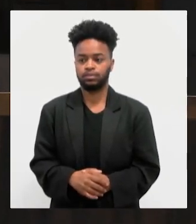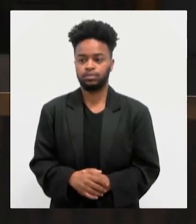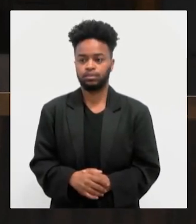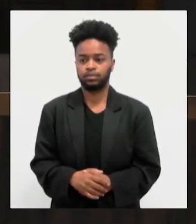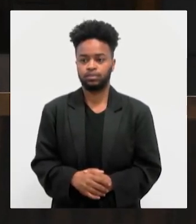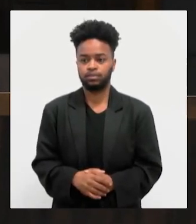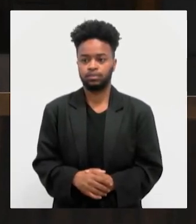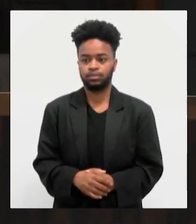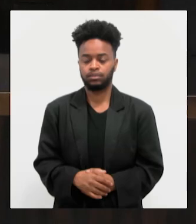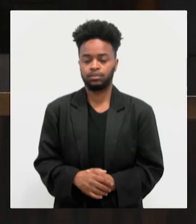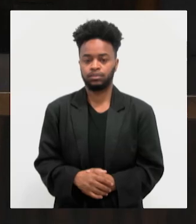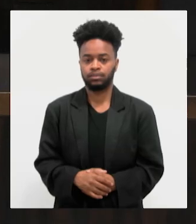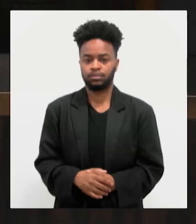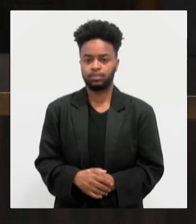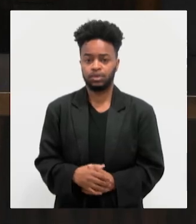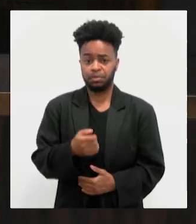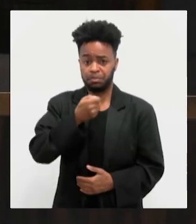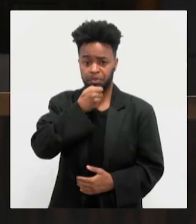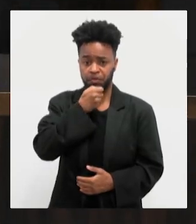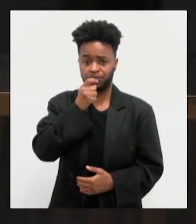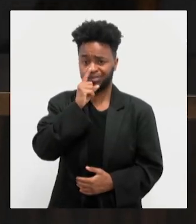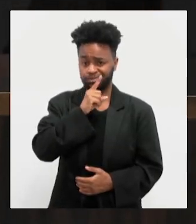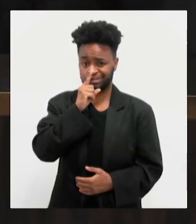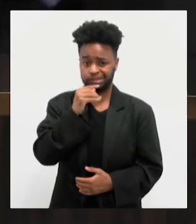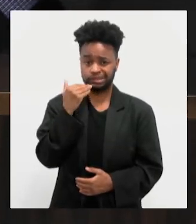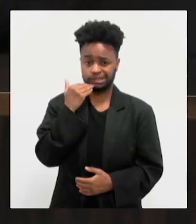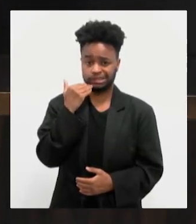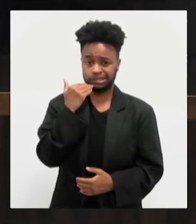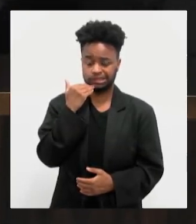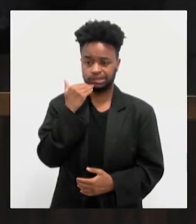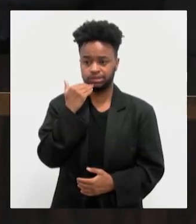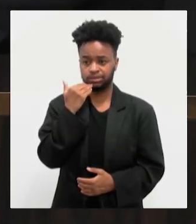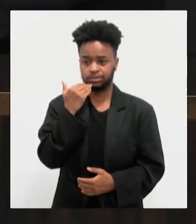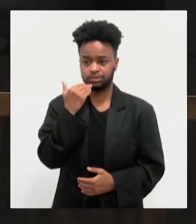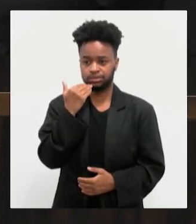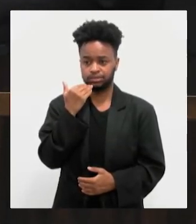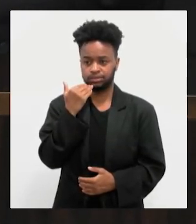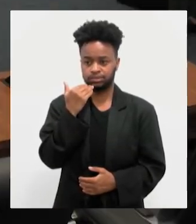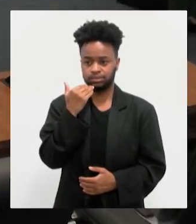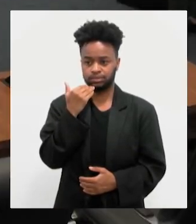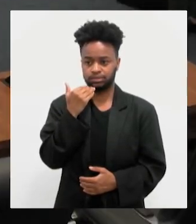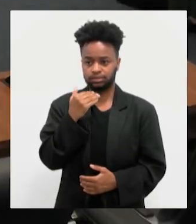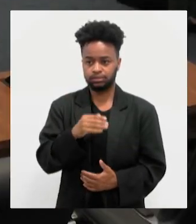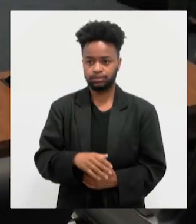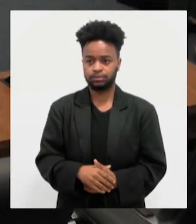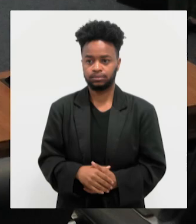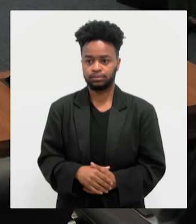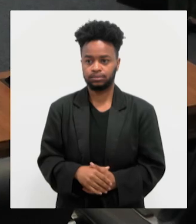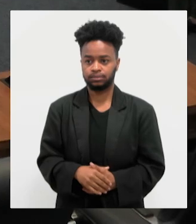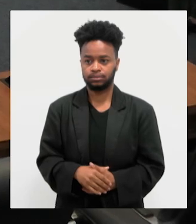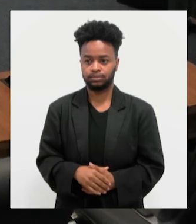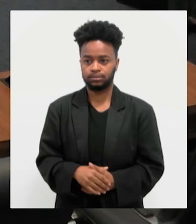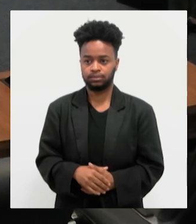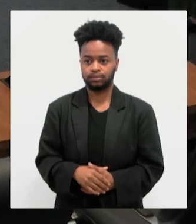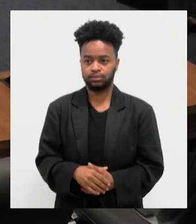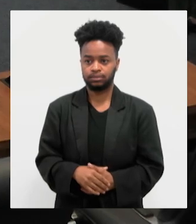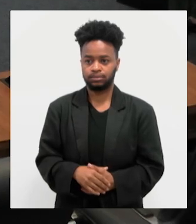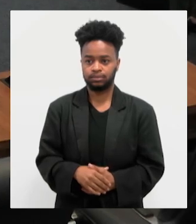Estou na guerra com esse microfone aqui, hein, Chico? Ó, ficou. Ó, caiu.